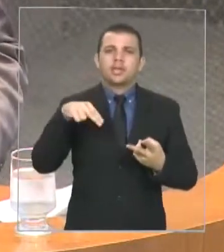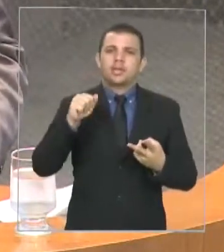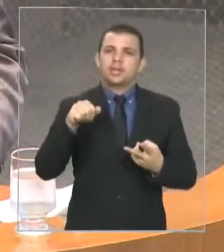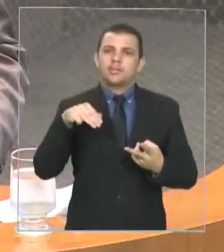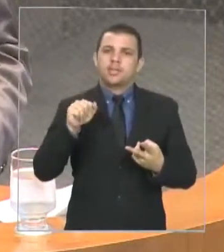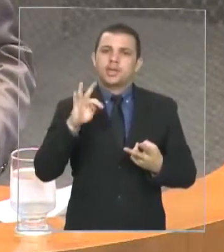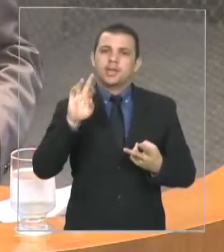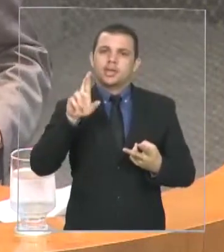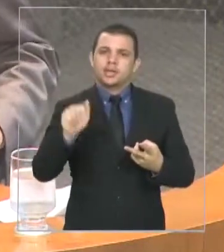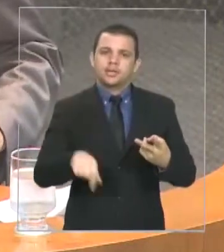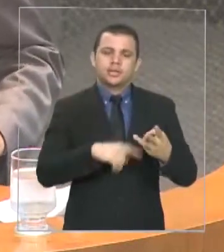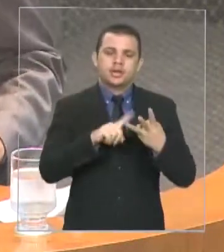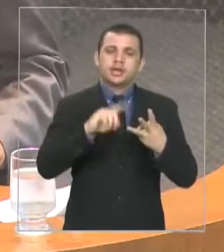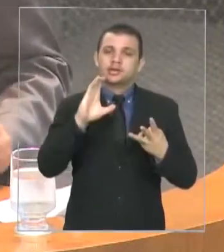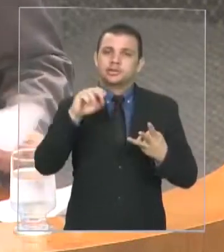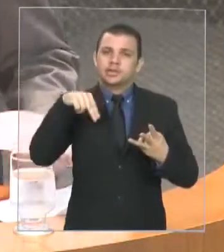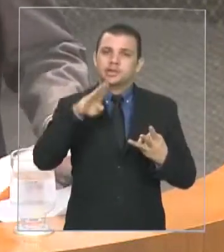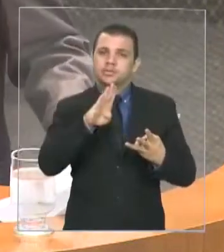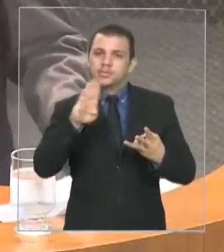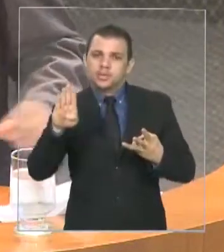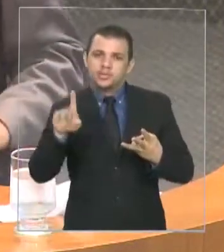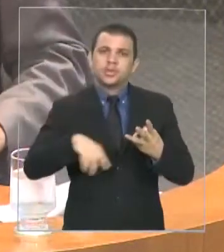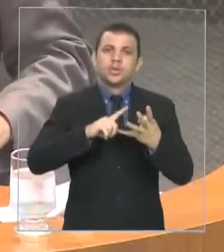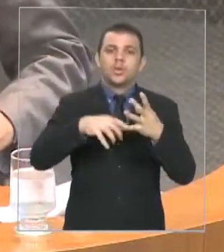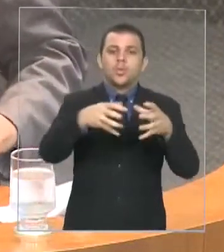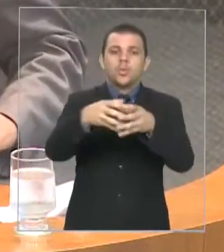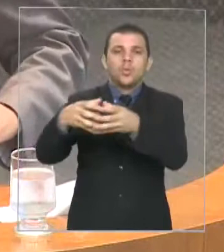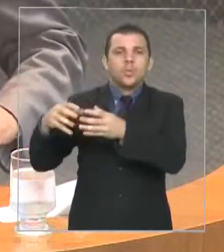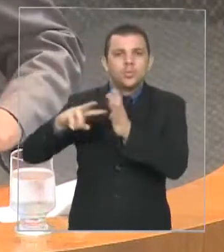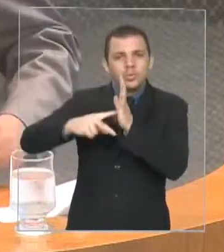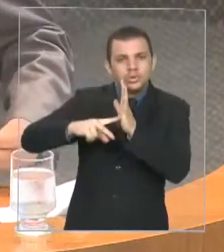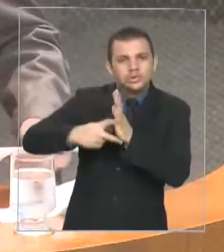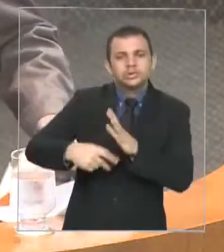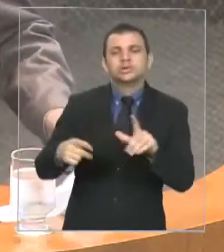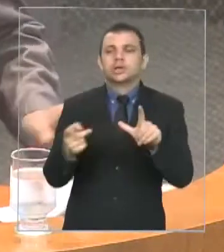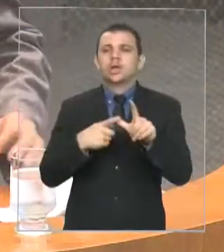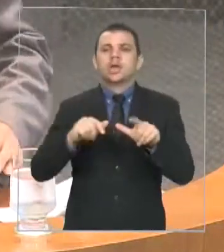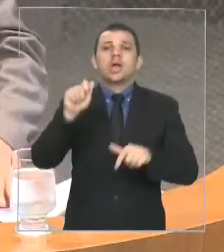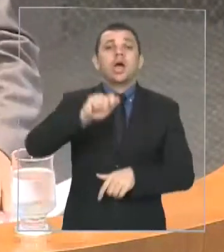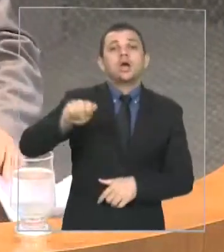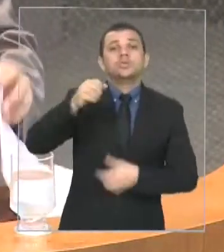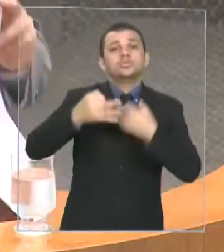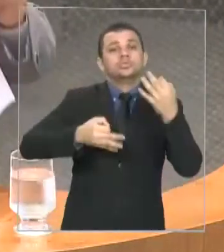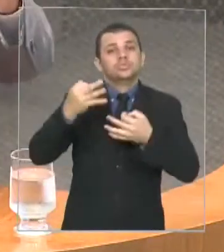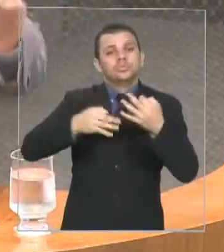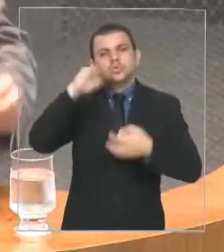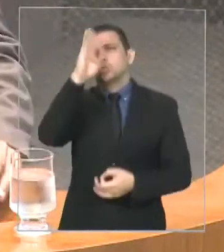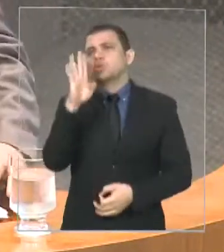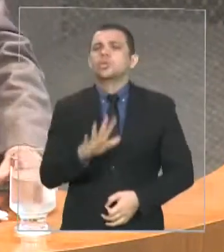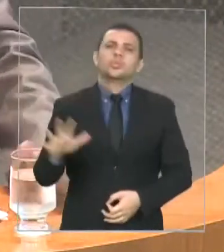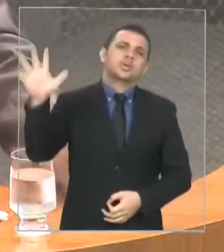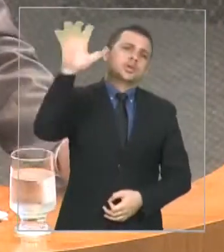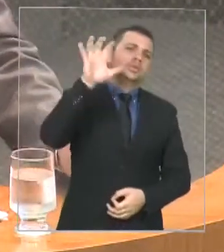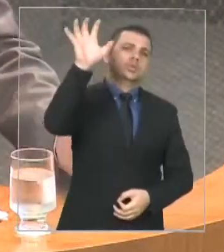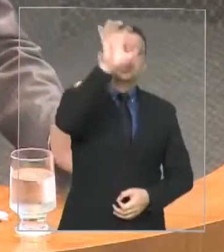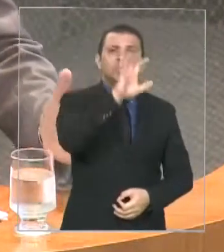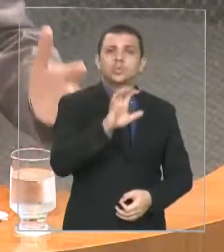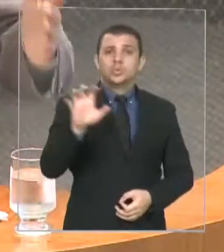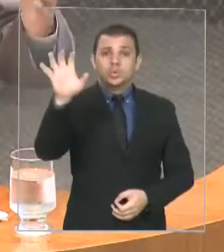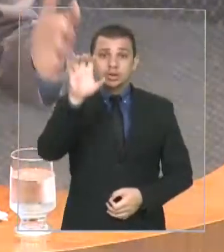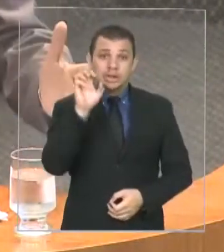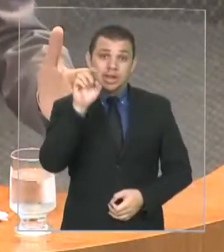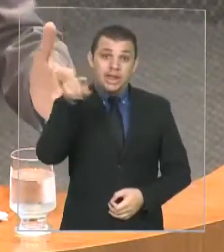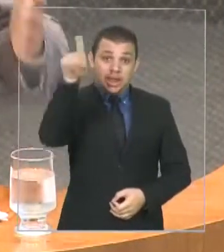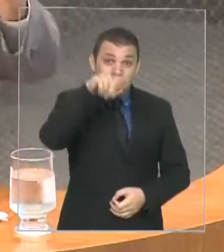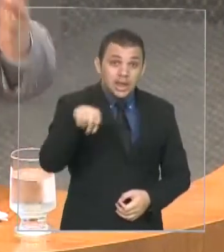das centrais sindicais, das associações de juízes, de todos os cantos desse país que se levantaram